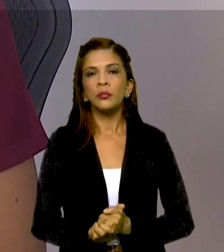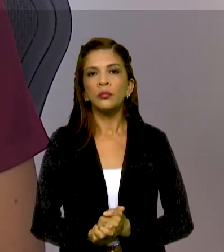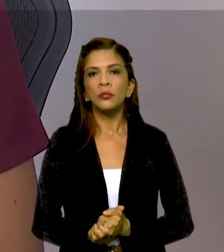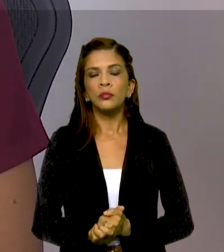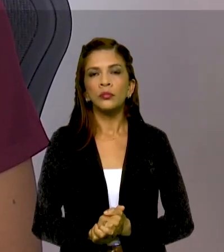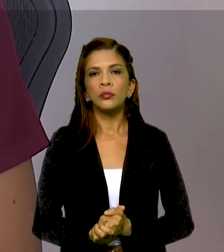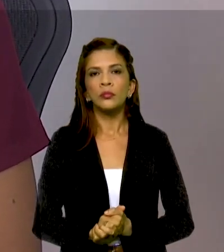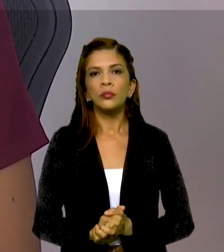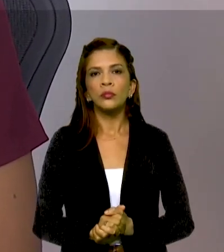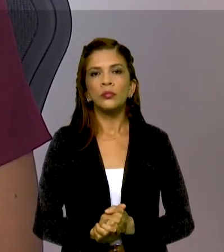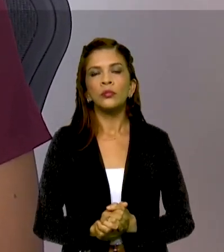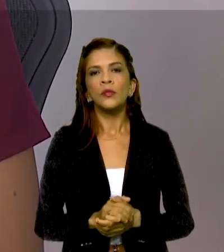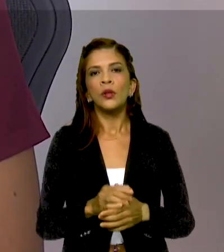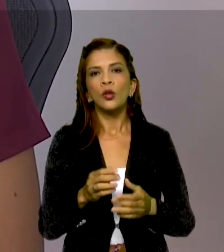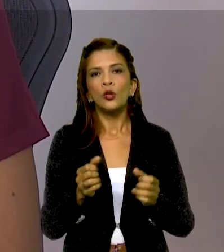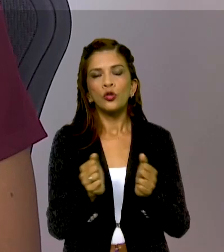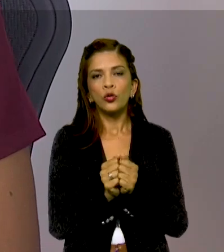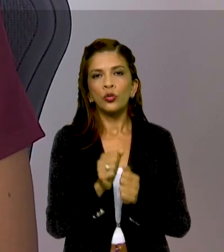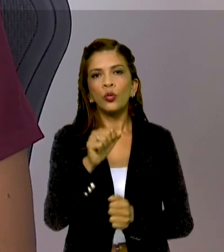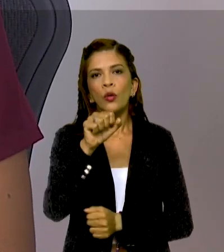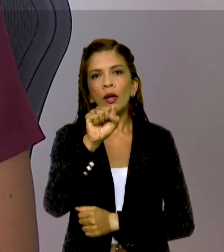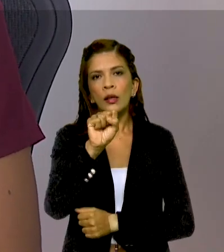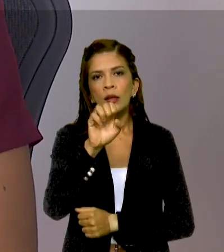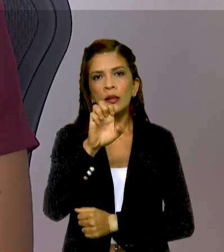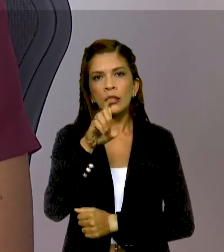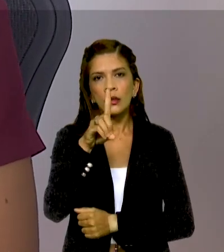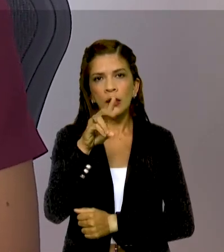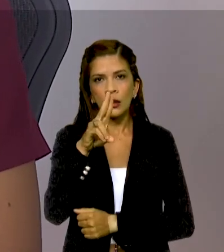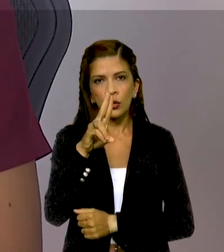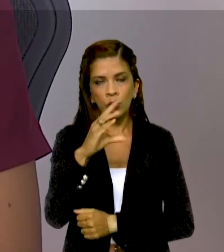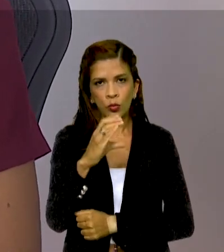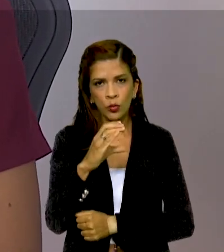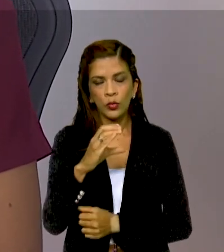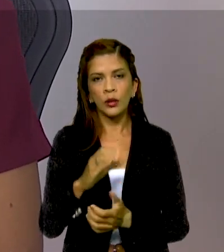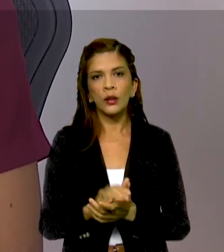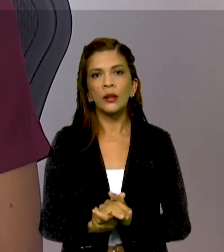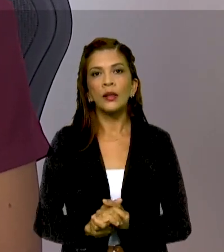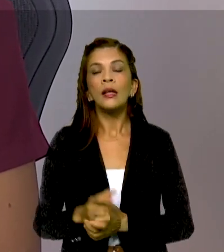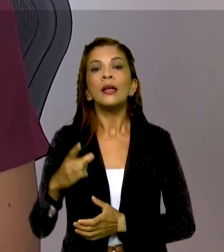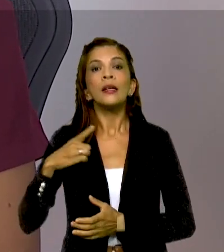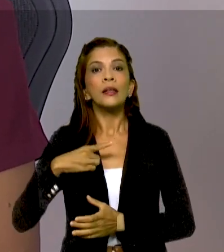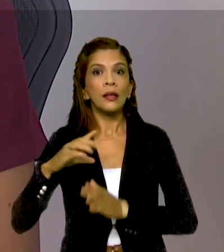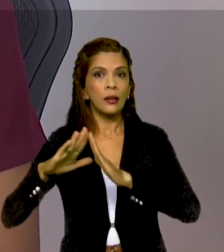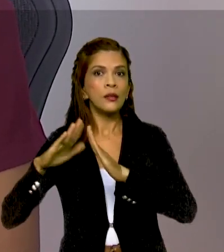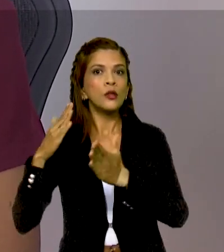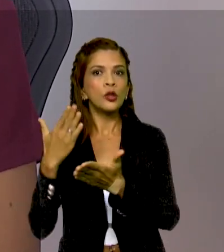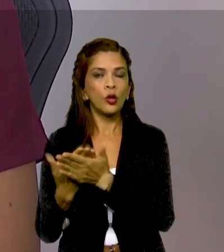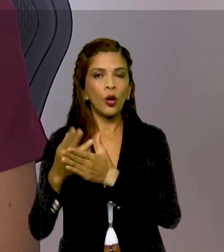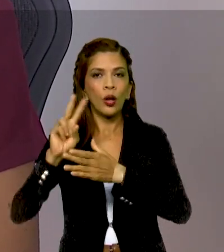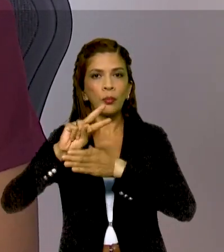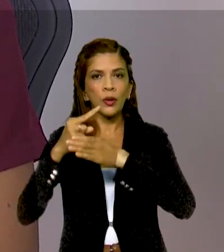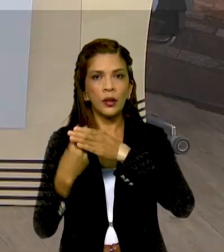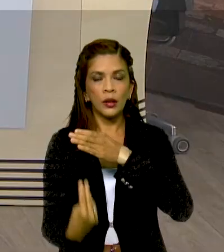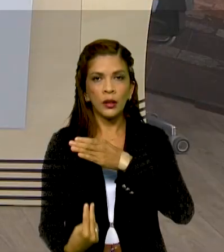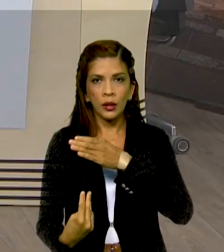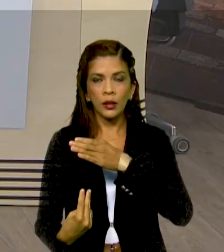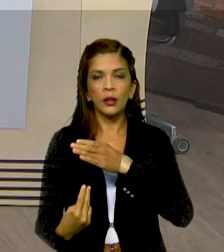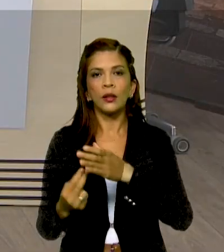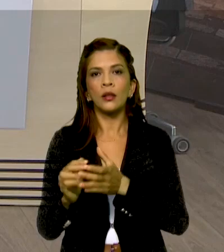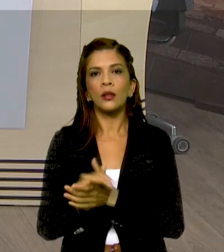vinculado à SEDUC. Nós temos também a escola bilíngue, né? A escola bilíngue da rede